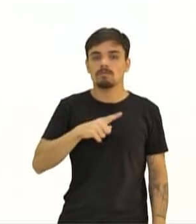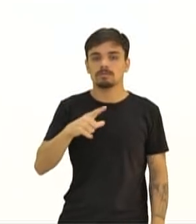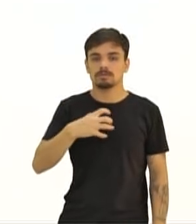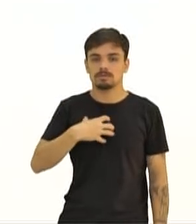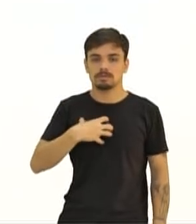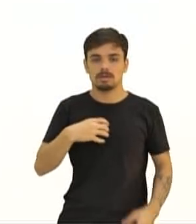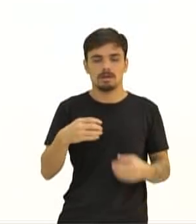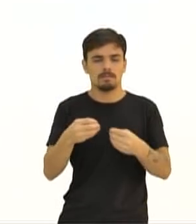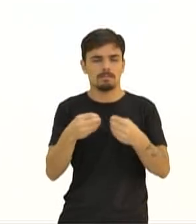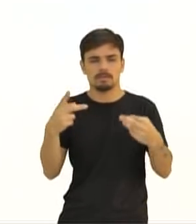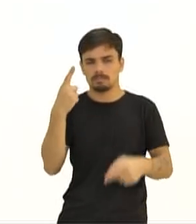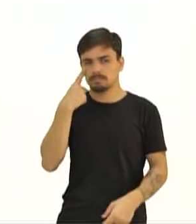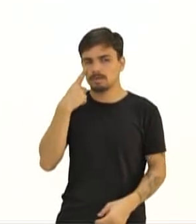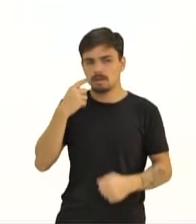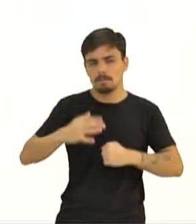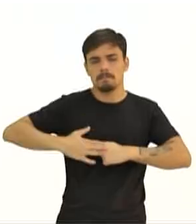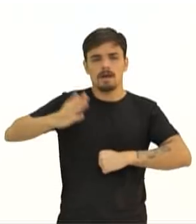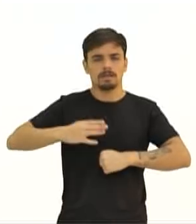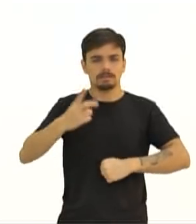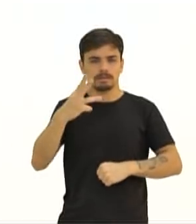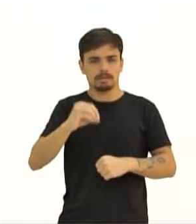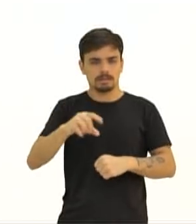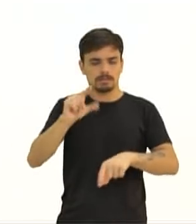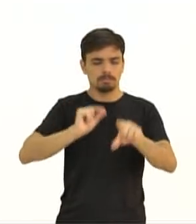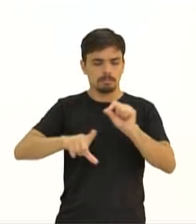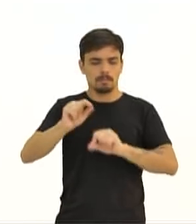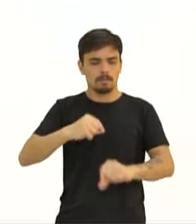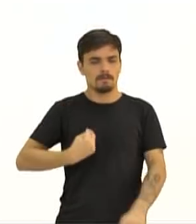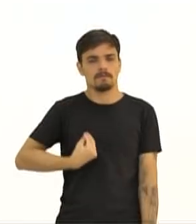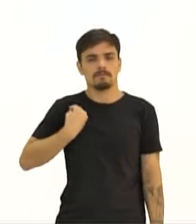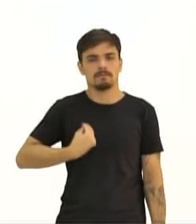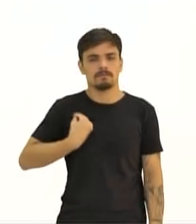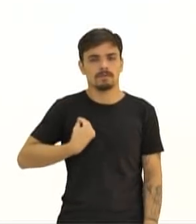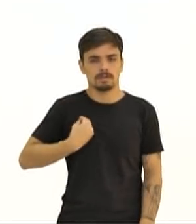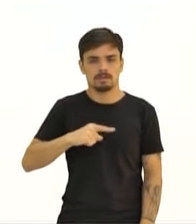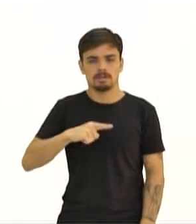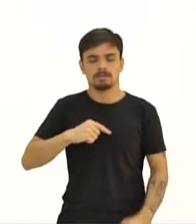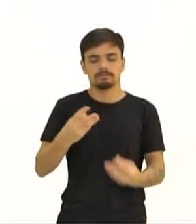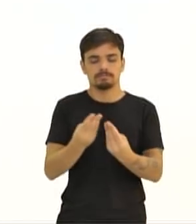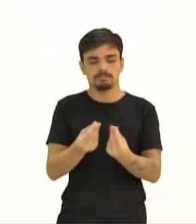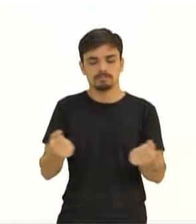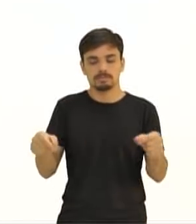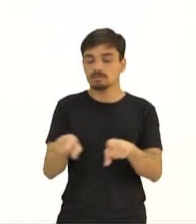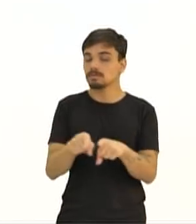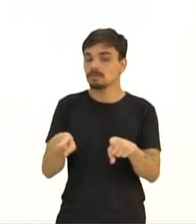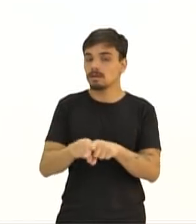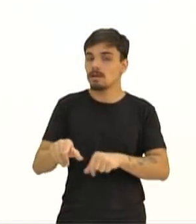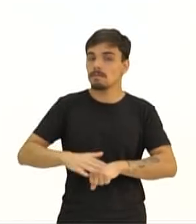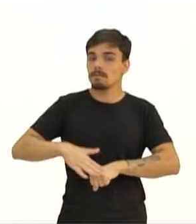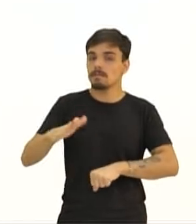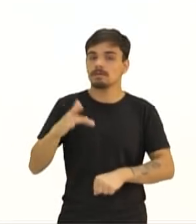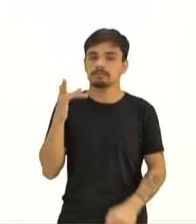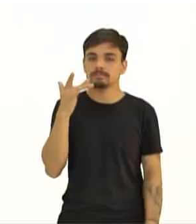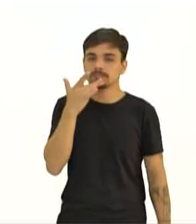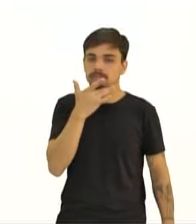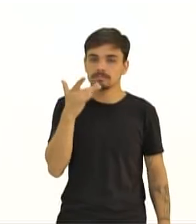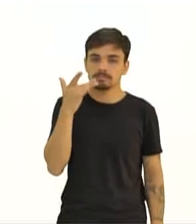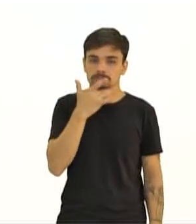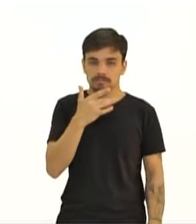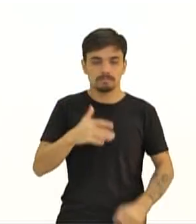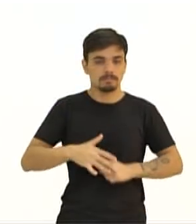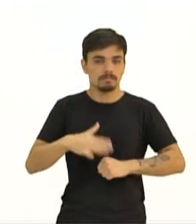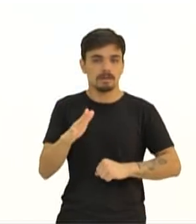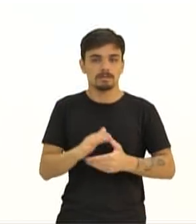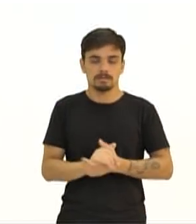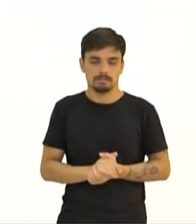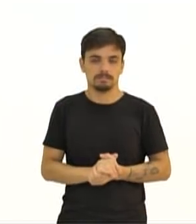Light. Mais de 30 opções para você viver uma vida mais leve e muito mais gostosa.